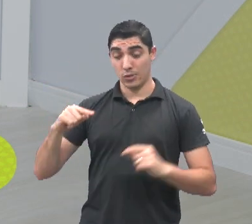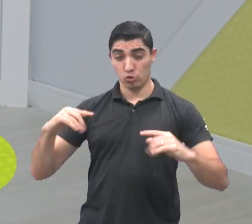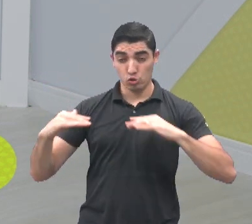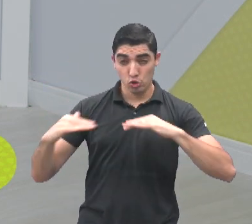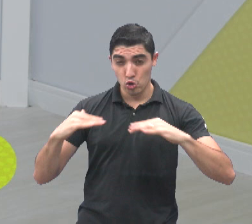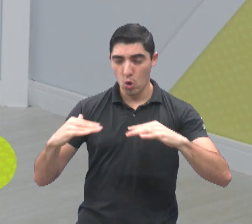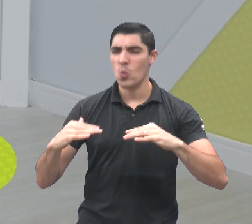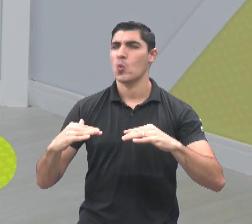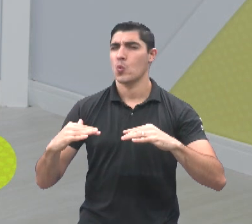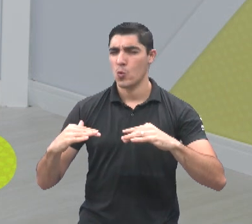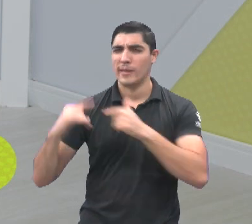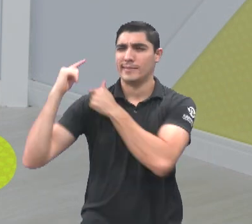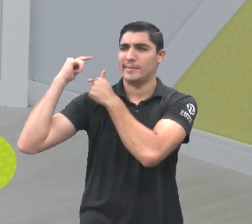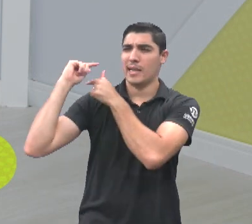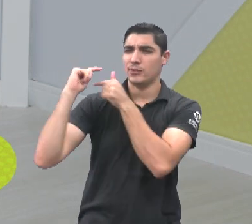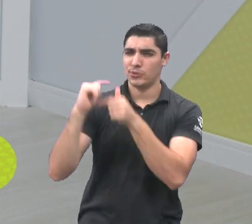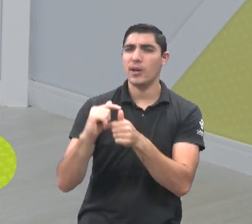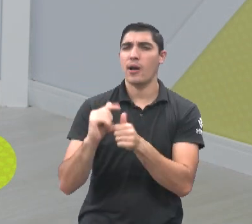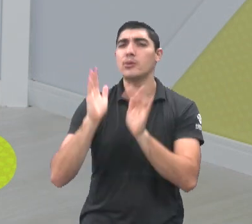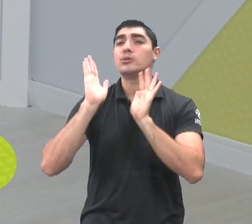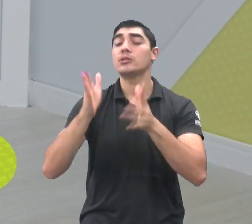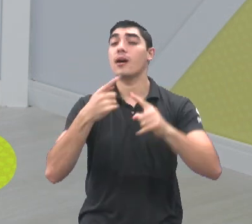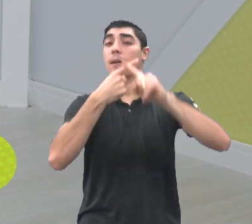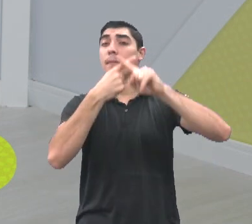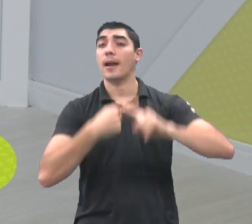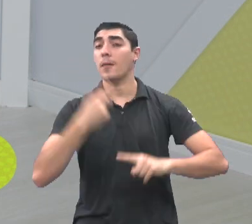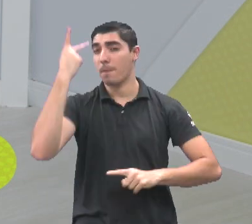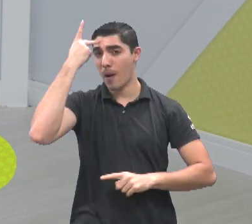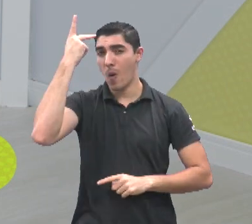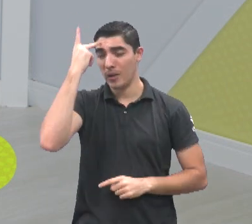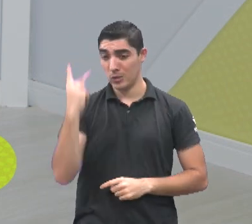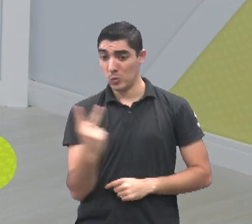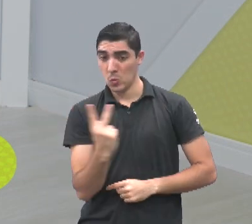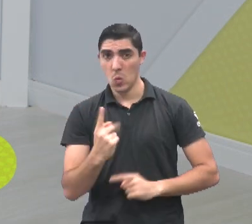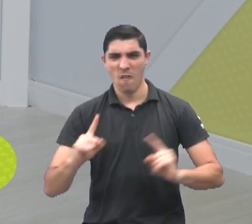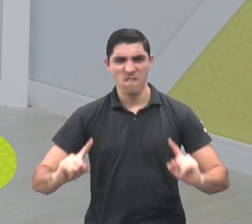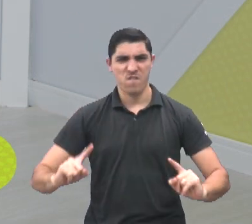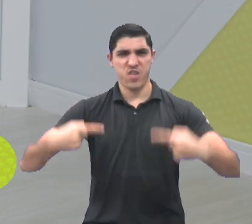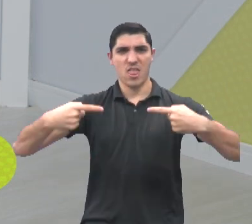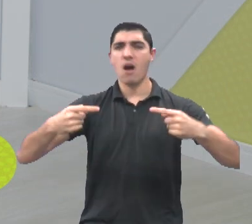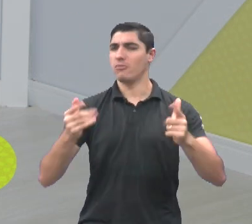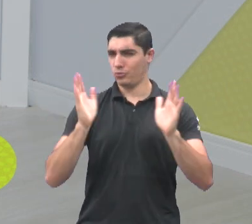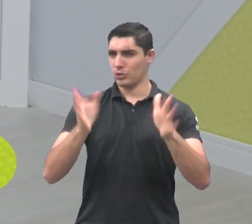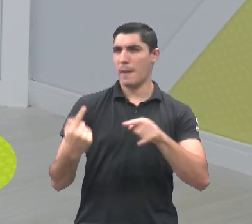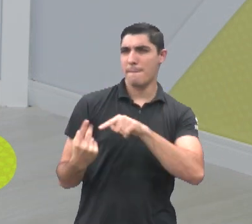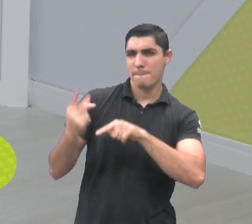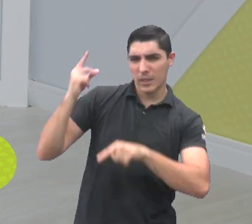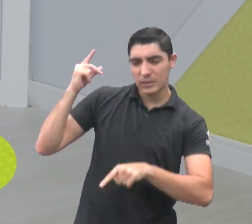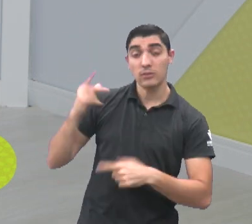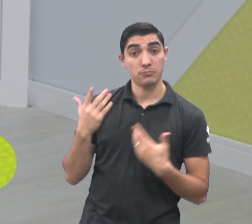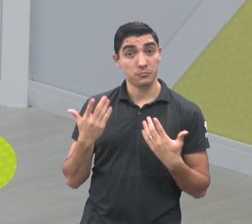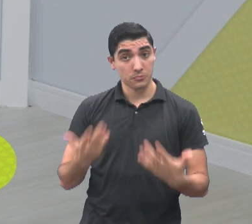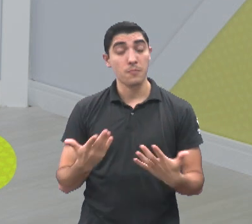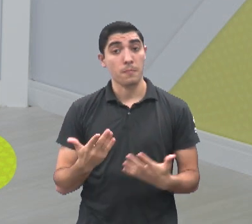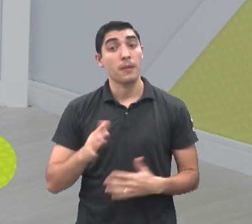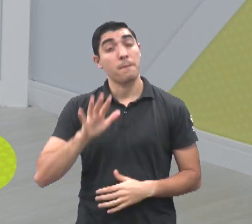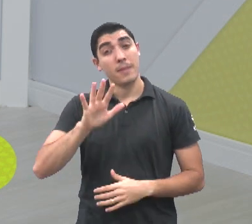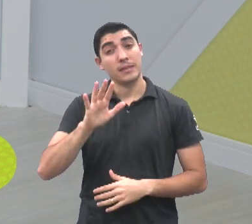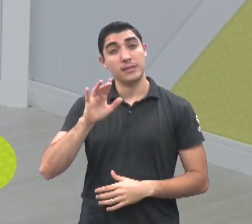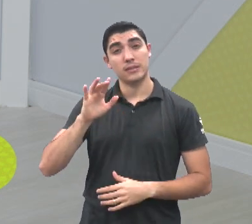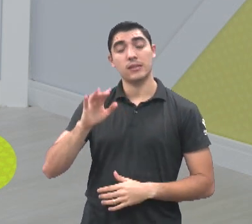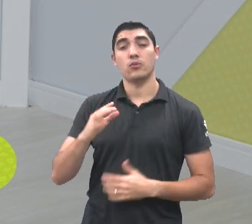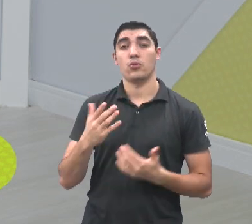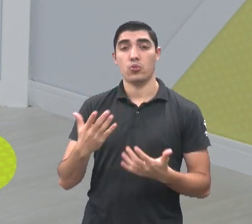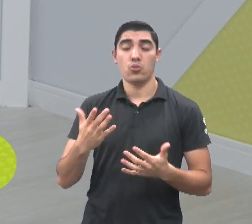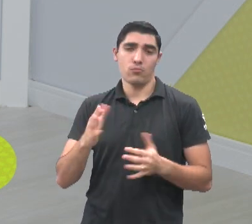Campeonato Paulista e ultimamente vem fazendo grandes jogos entre essas duas equipes. Uma ligeira vantagem nos jogos recentes